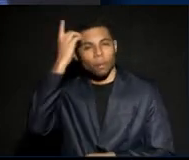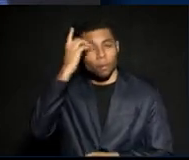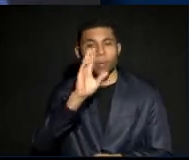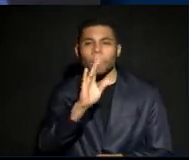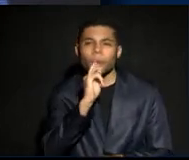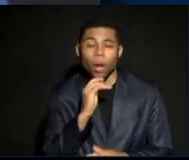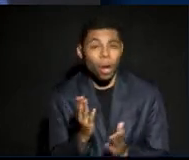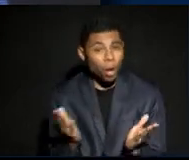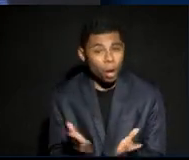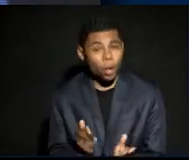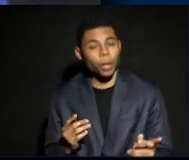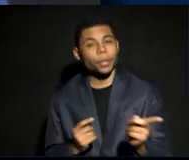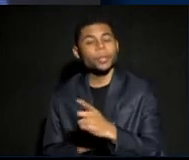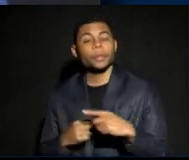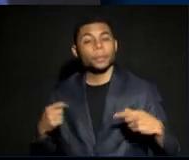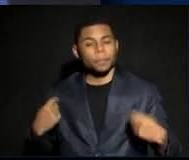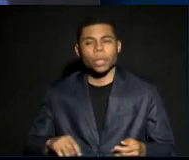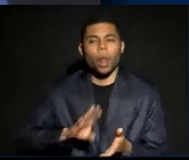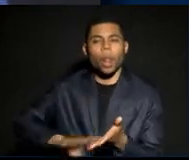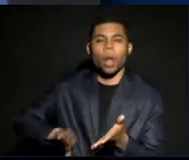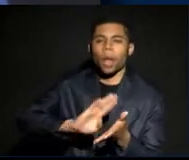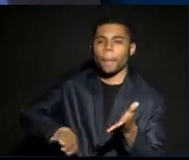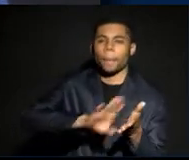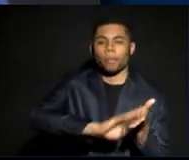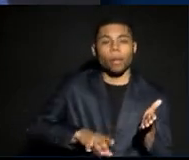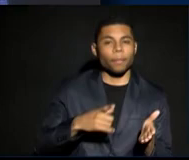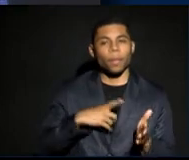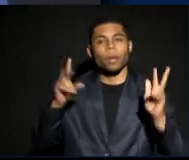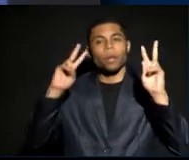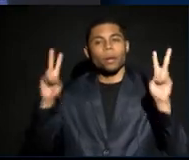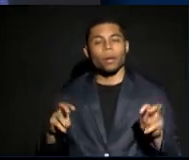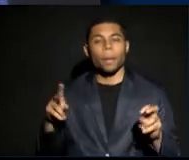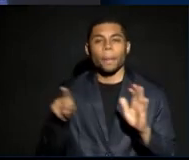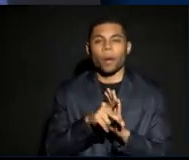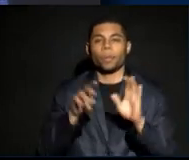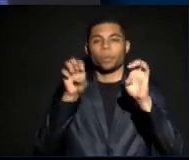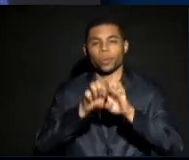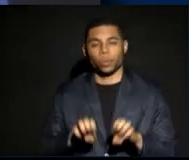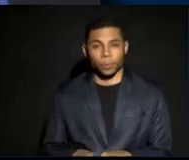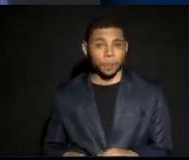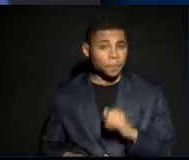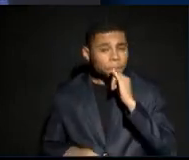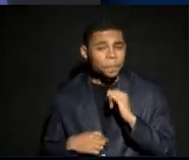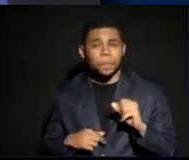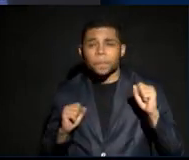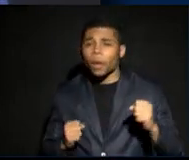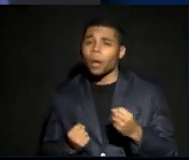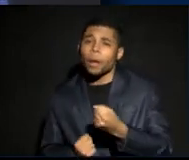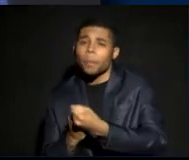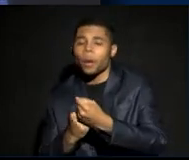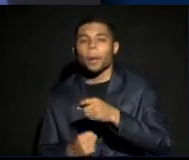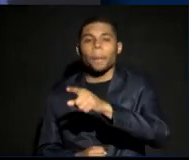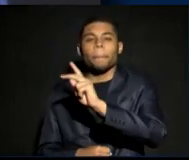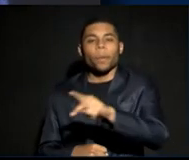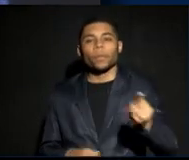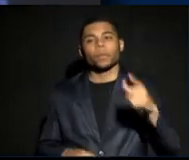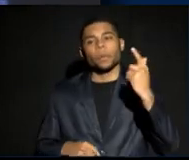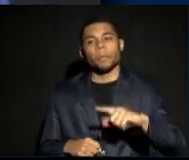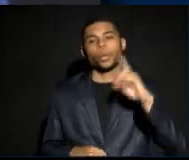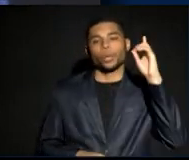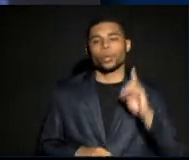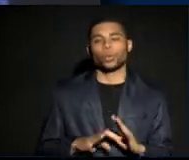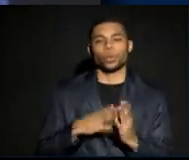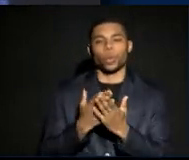agora e precisa eliminar aquelas questões que são estruturais eu preciso por exemplo apoiar professores e